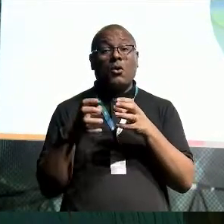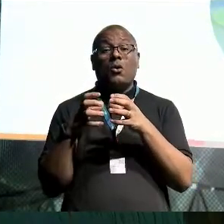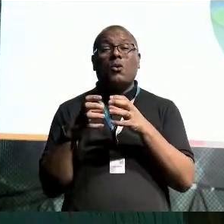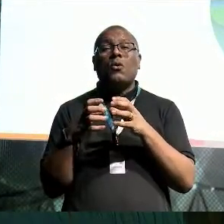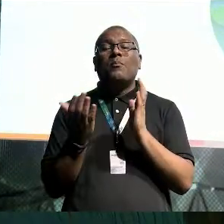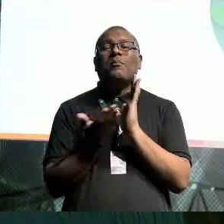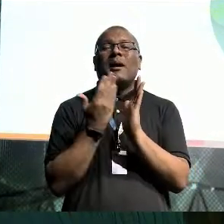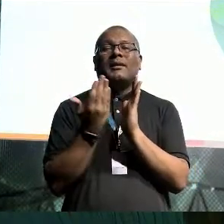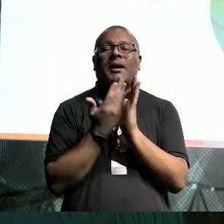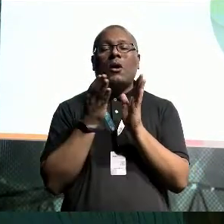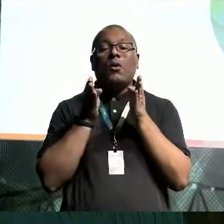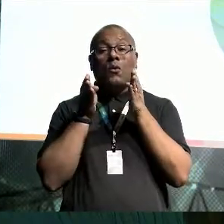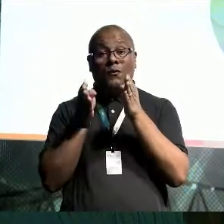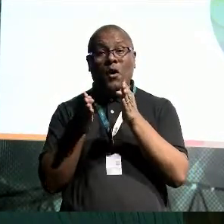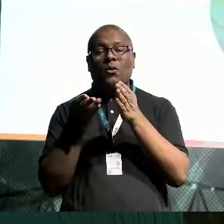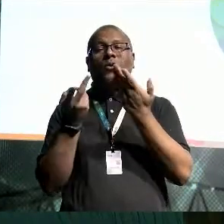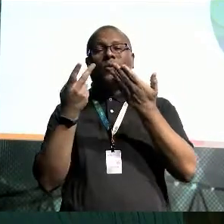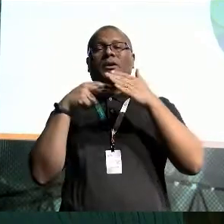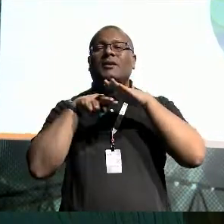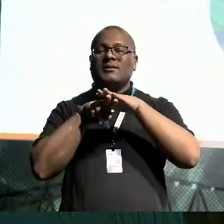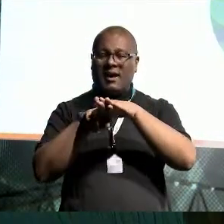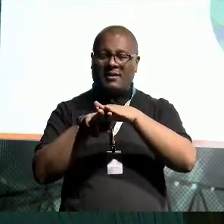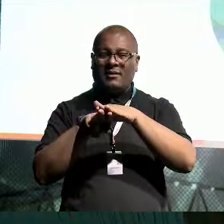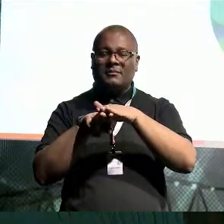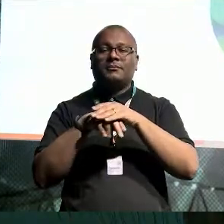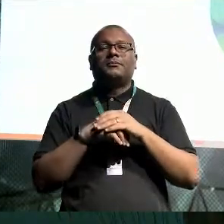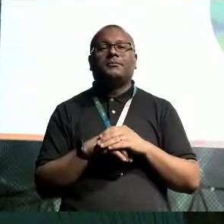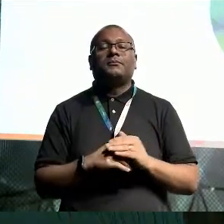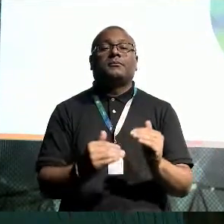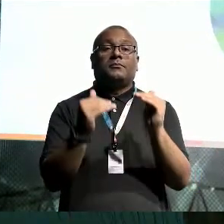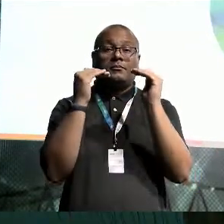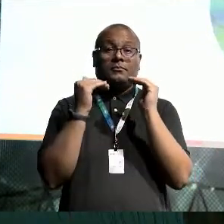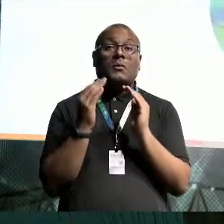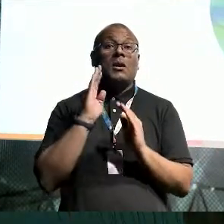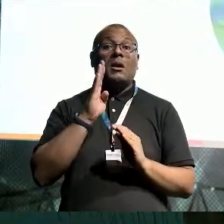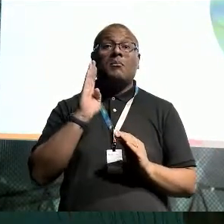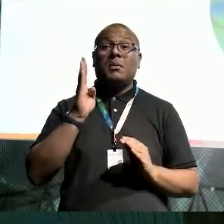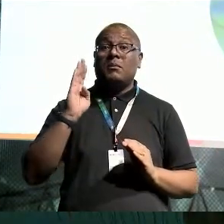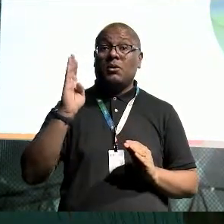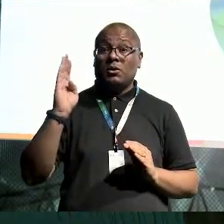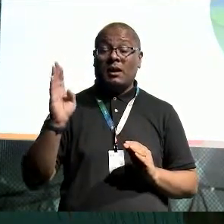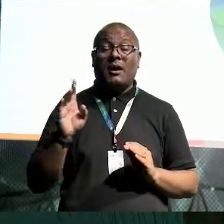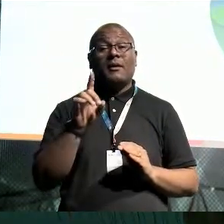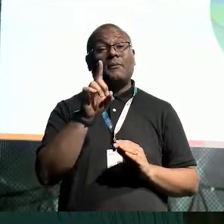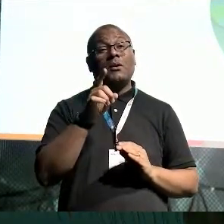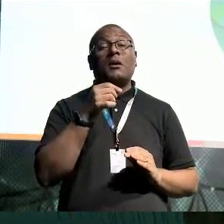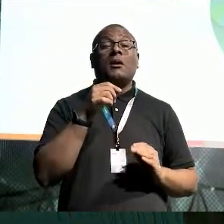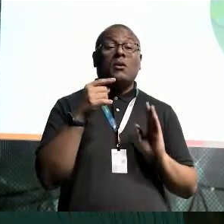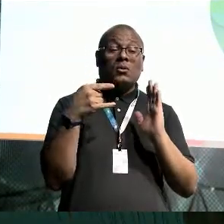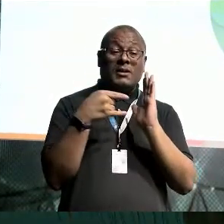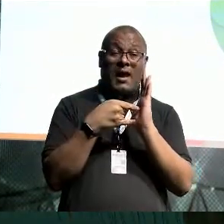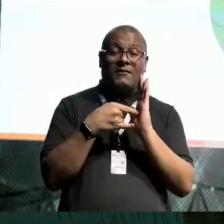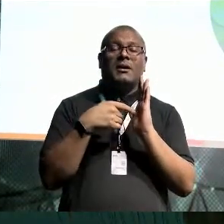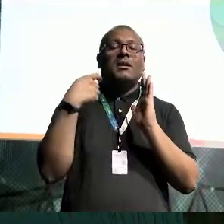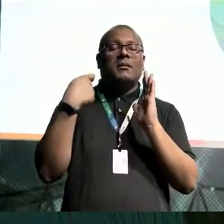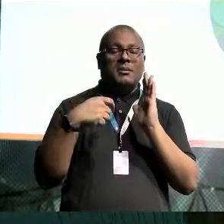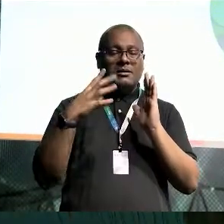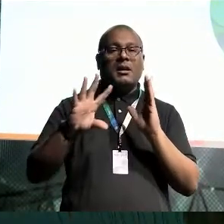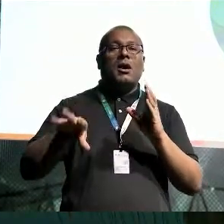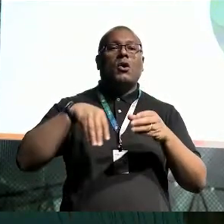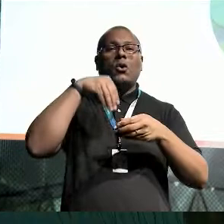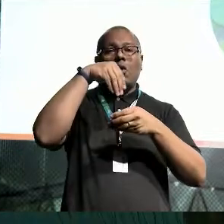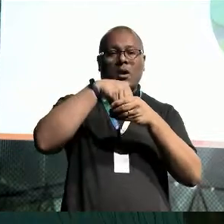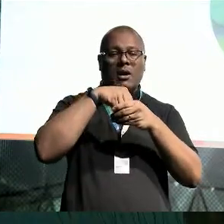que é mais voltado para o design, né, para a galera de design. A gente tem bibliotecas que a Dev, podem colocar dentro da